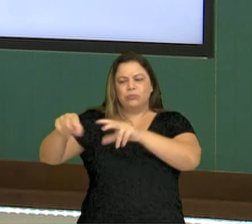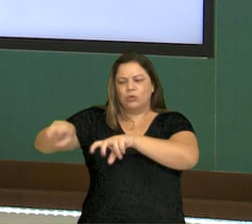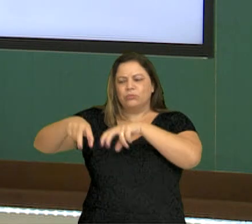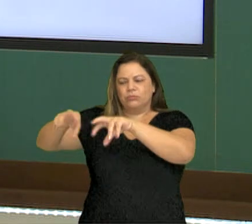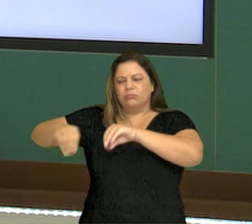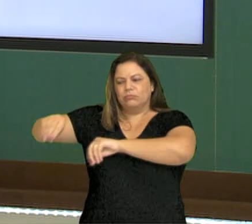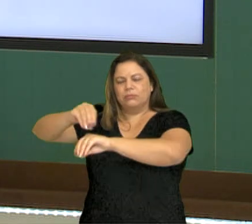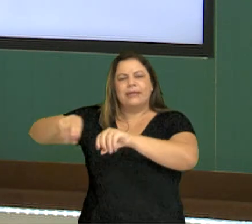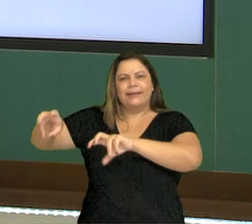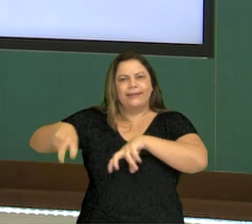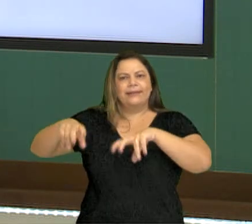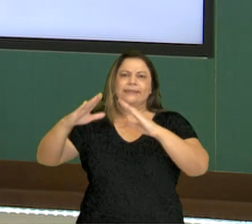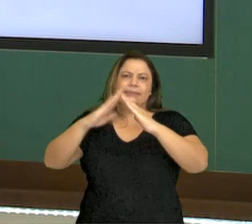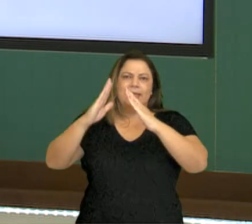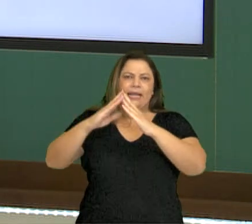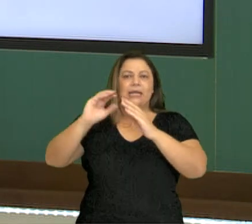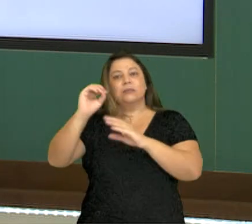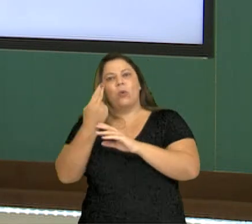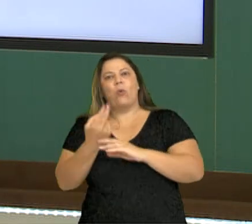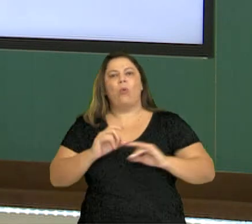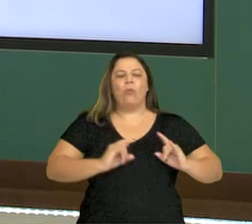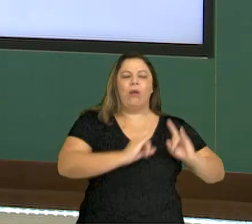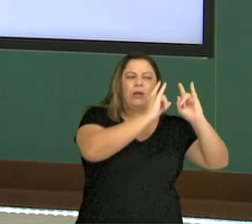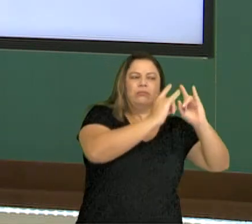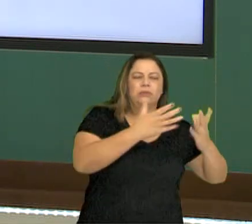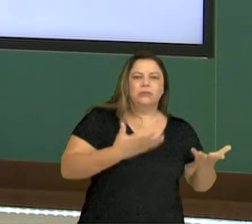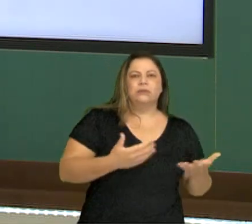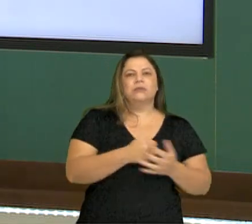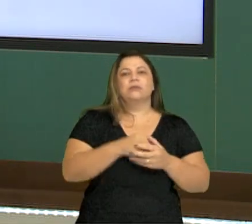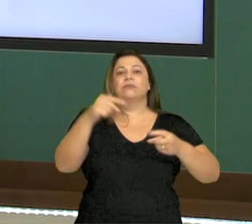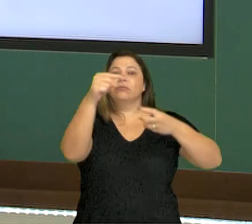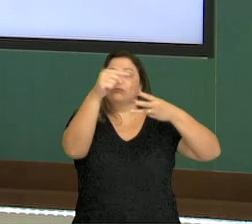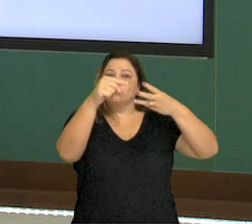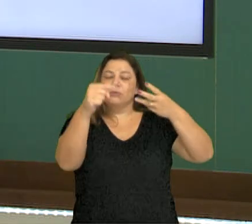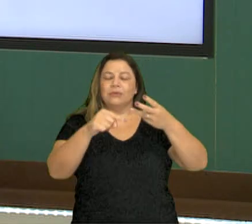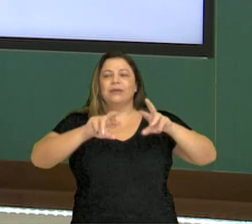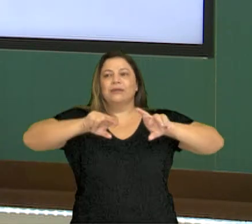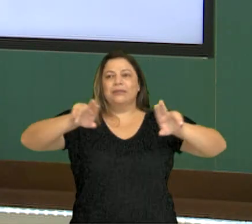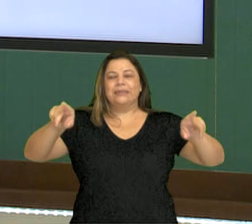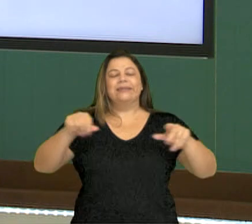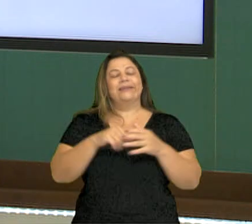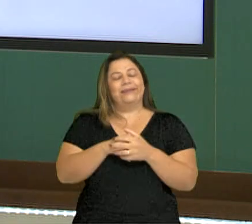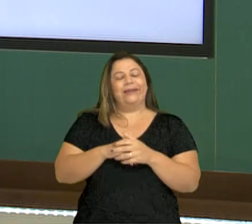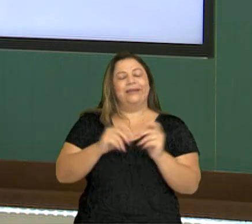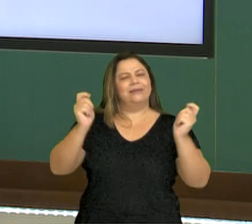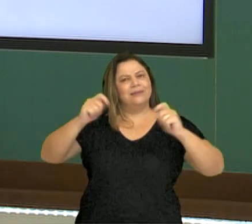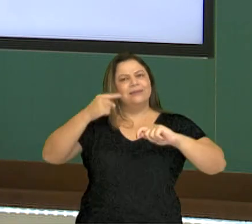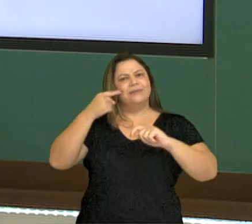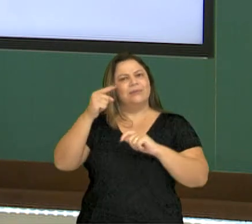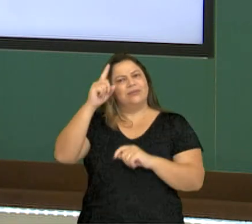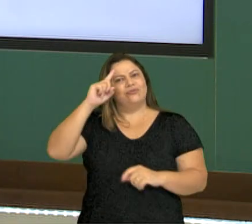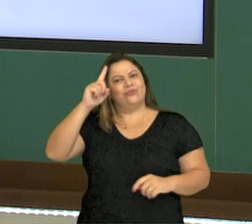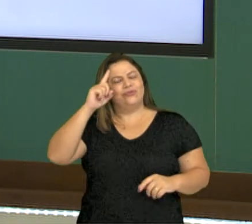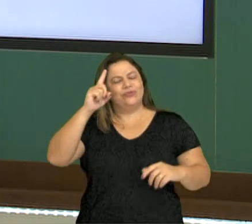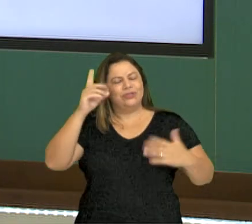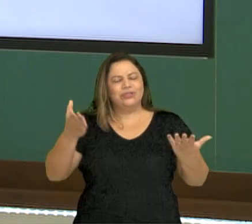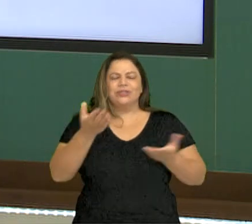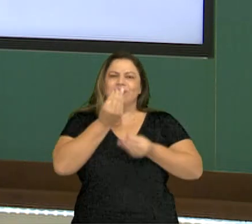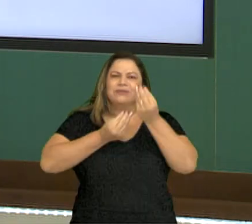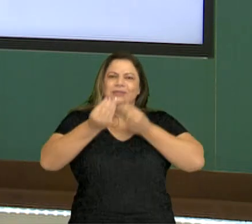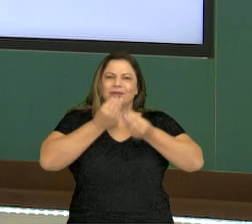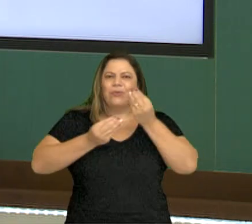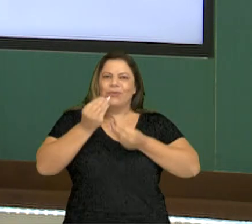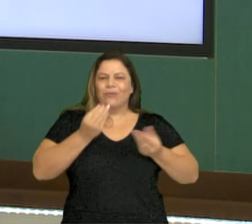casa ou apartamento. Liste ao menos três plantas que fazem parte do seu cotidiano, que você se alimenta,